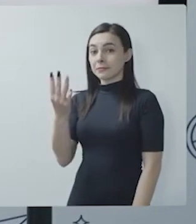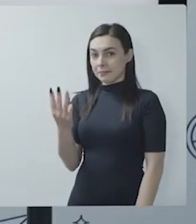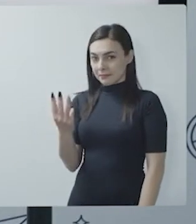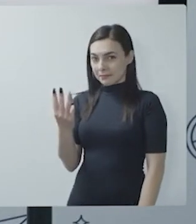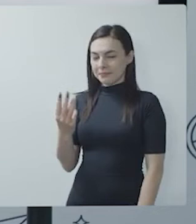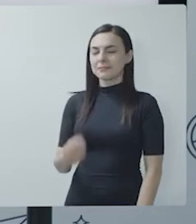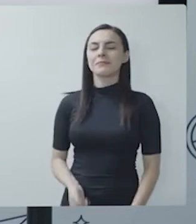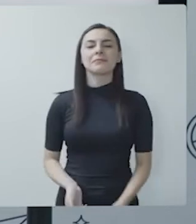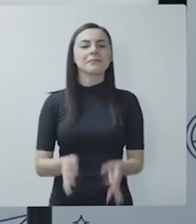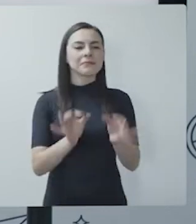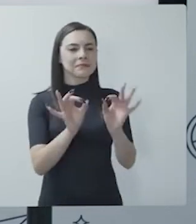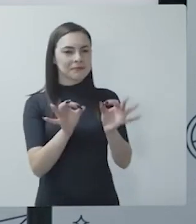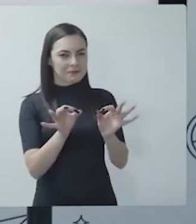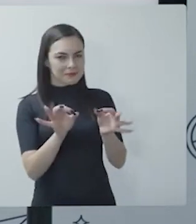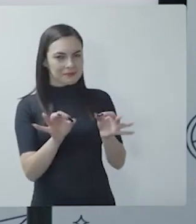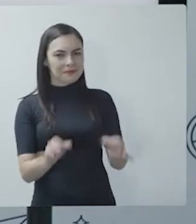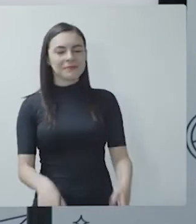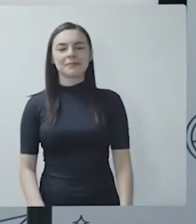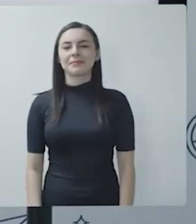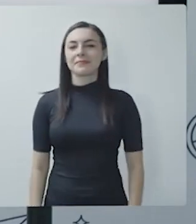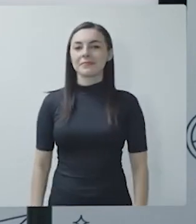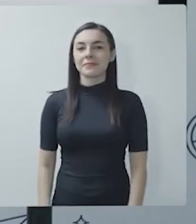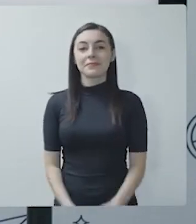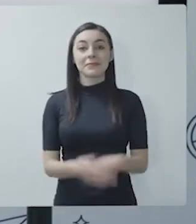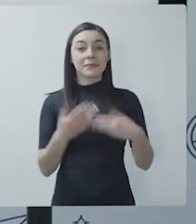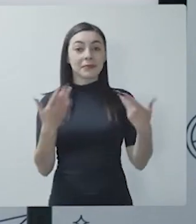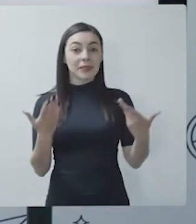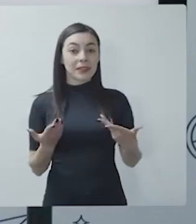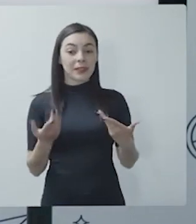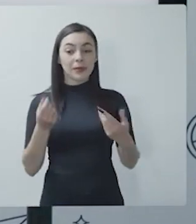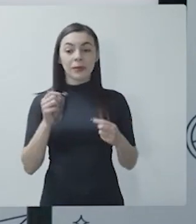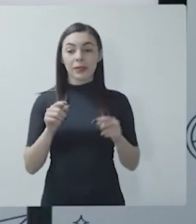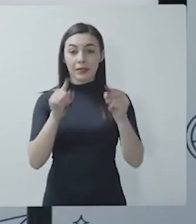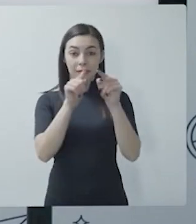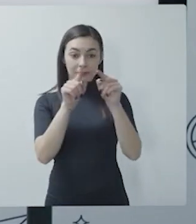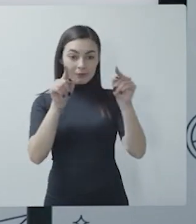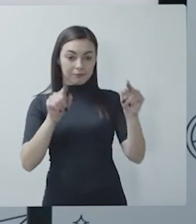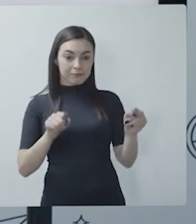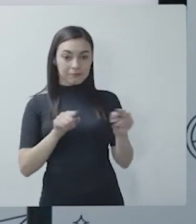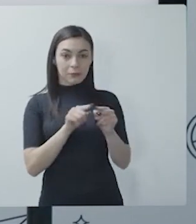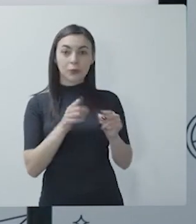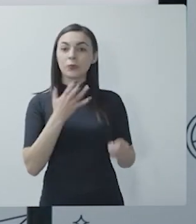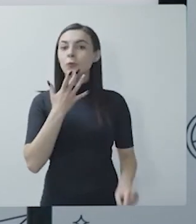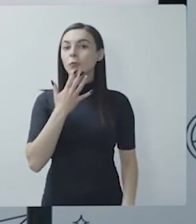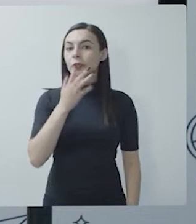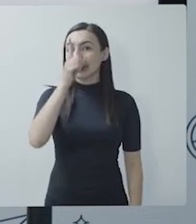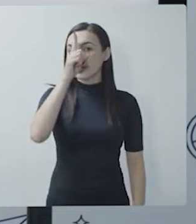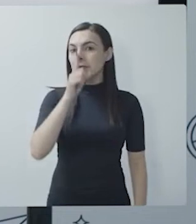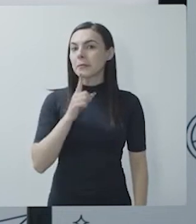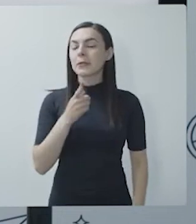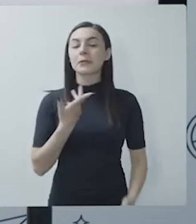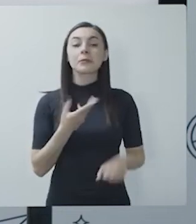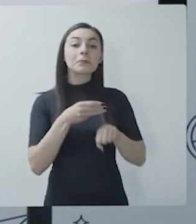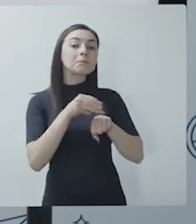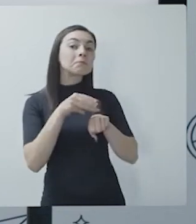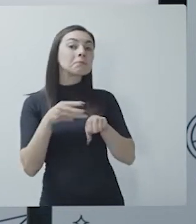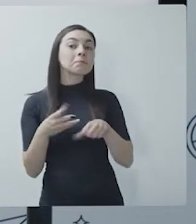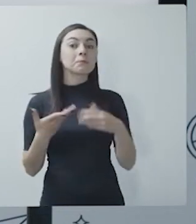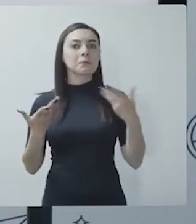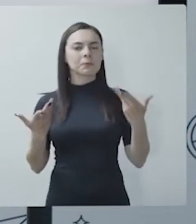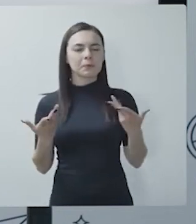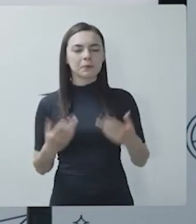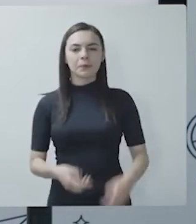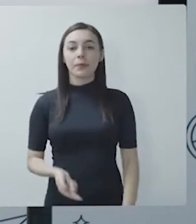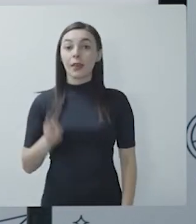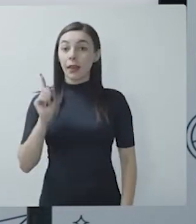3. O 3. Então é lá atrás do quadrado amarelo. Vamos ver quais são as dicas.